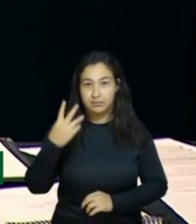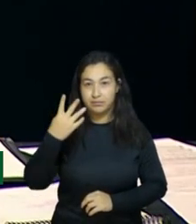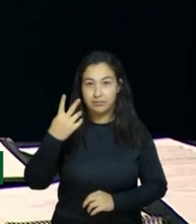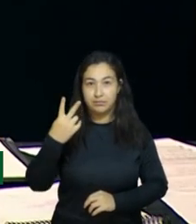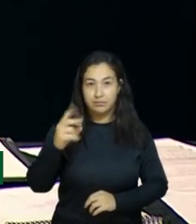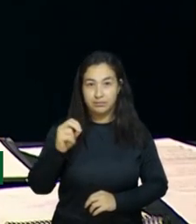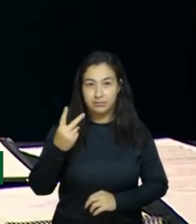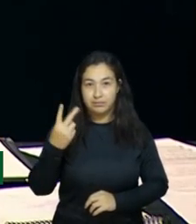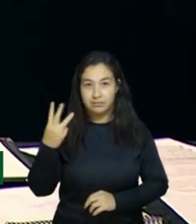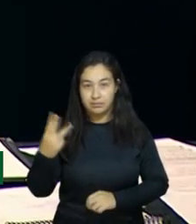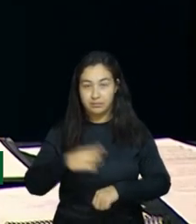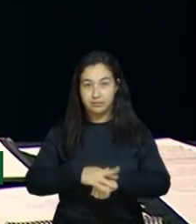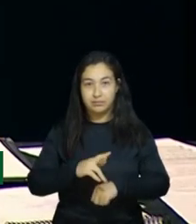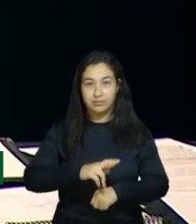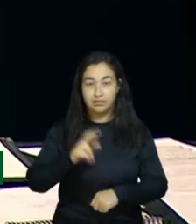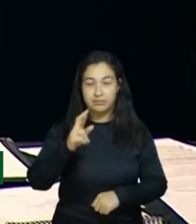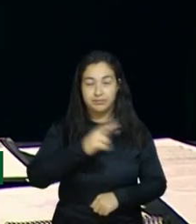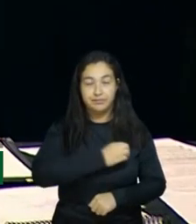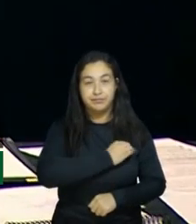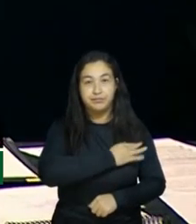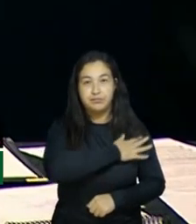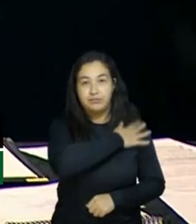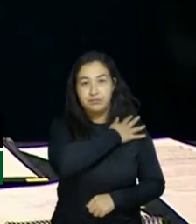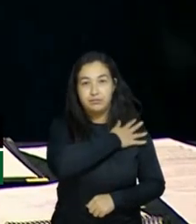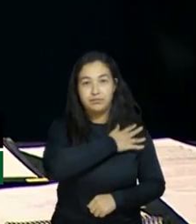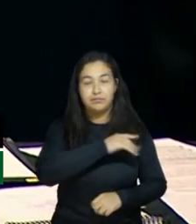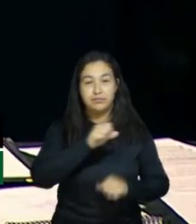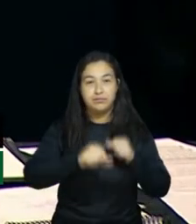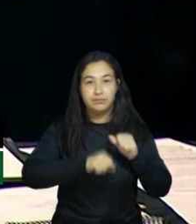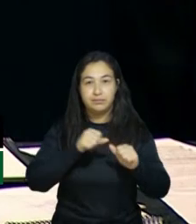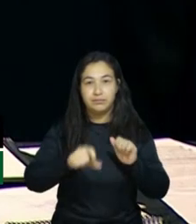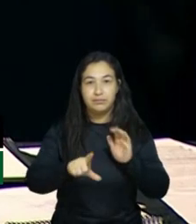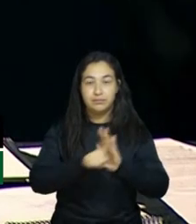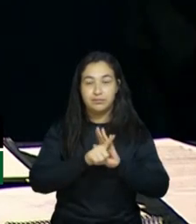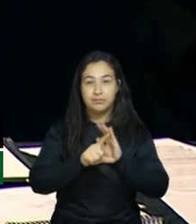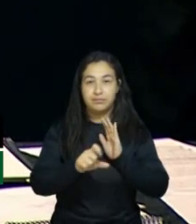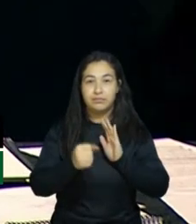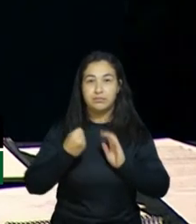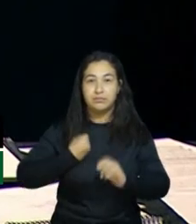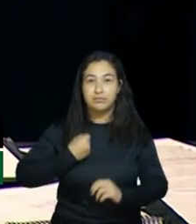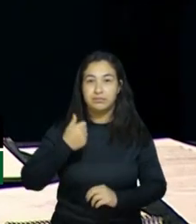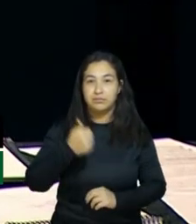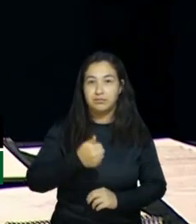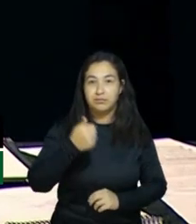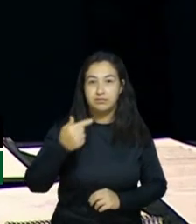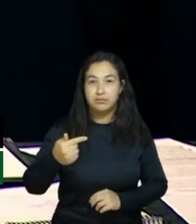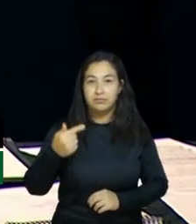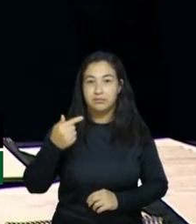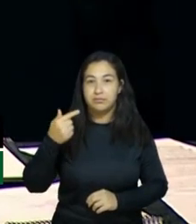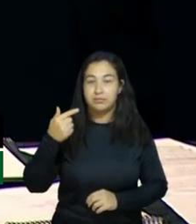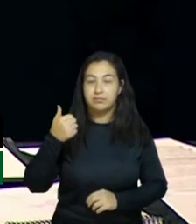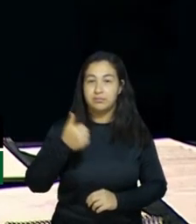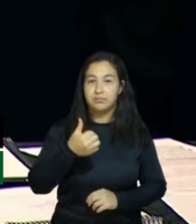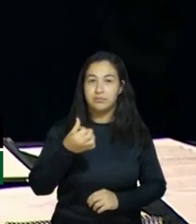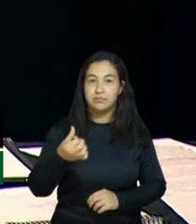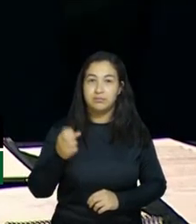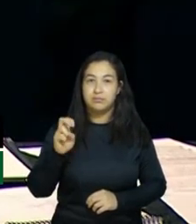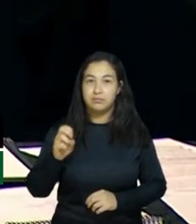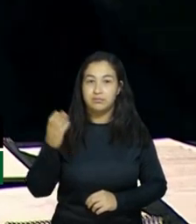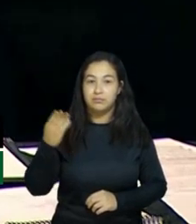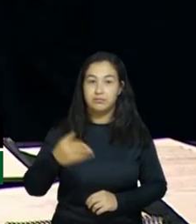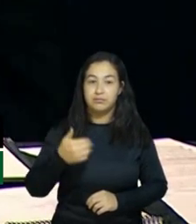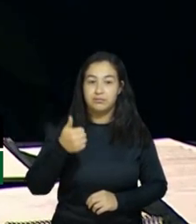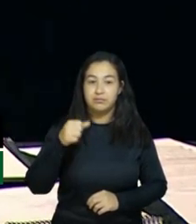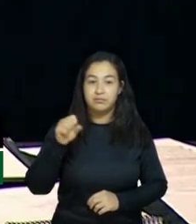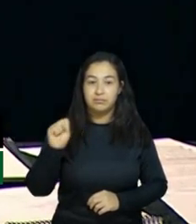252/2023, autoria, deputado Napoleão Bernardes, altera a lei número 17.565 de 2018 para